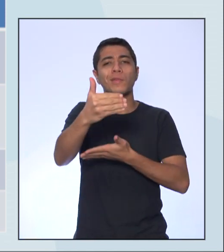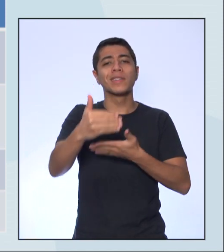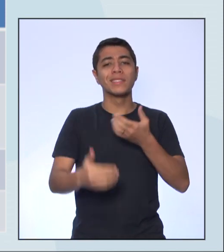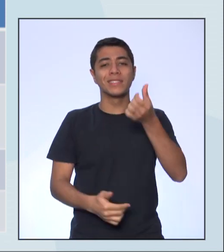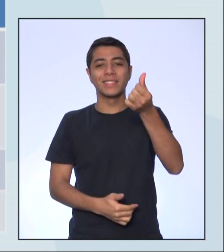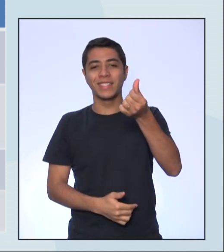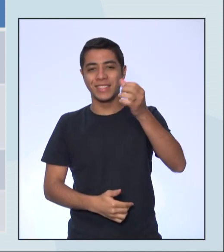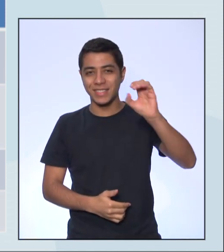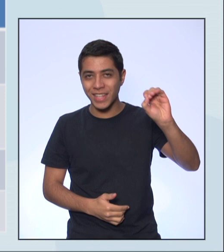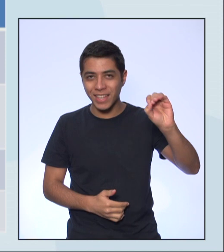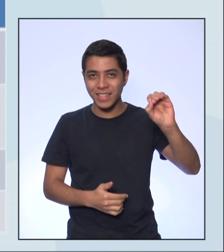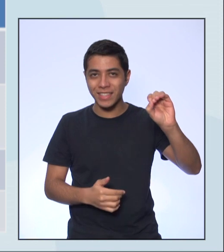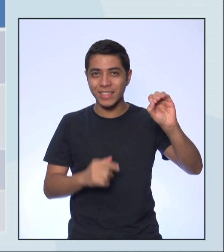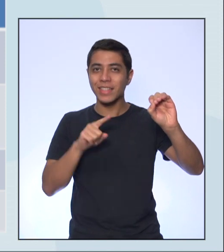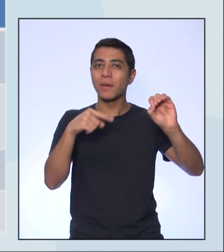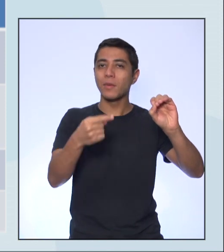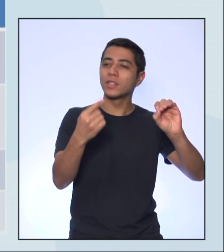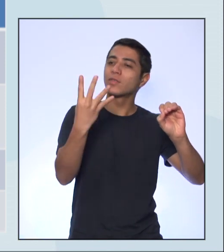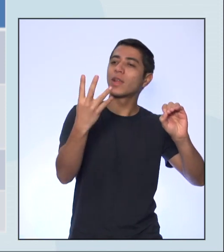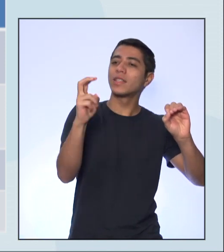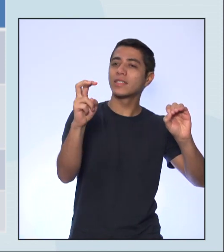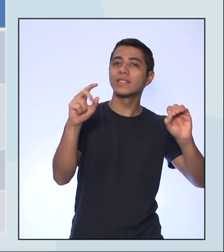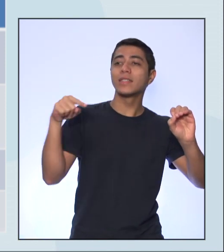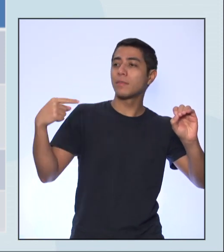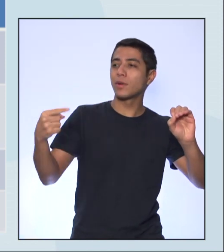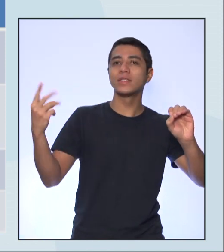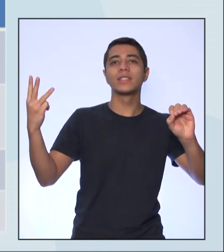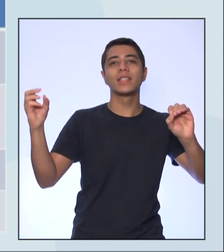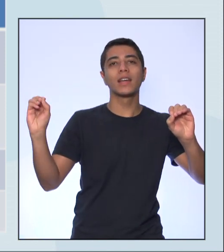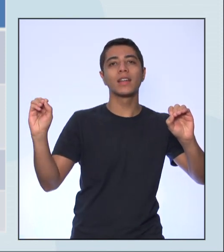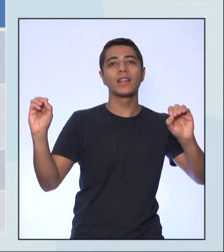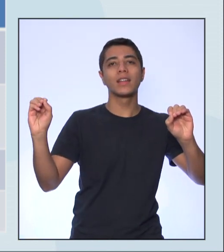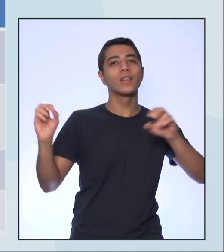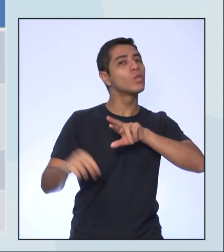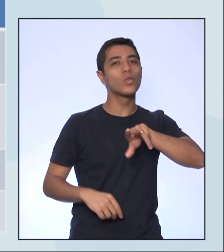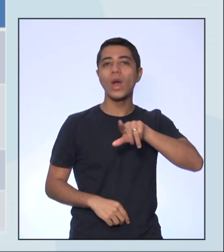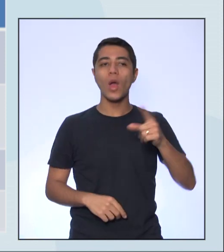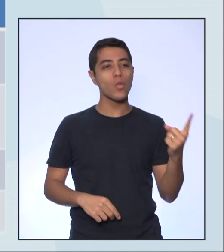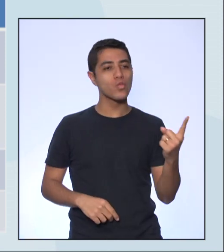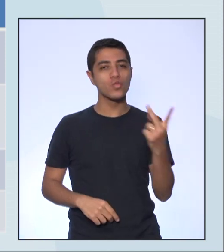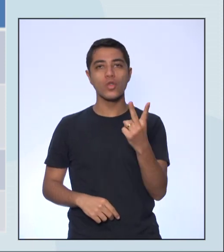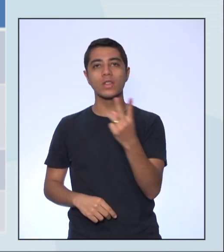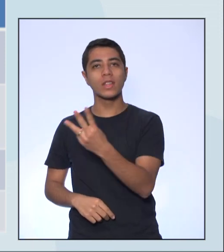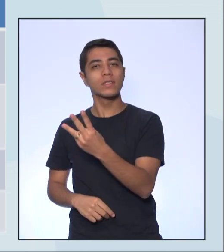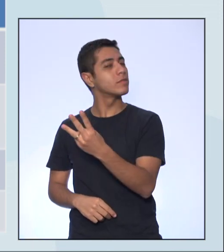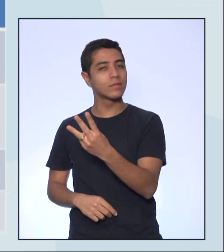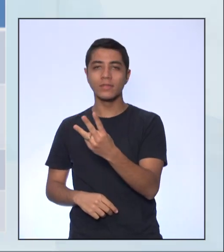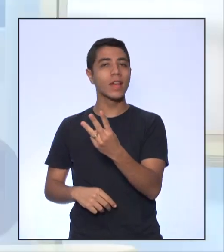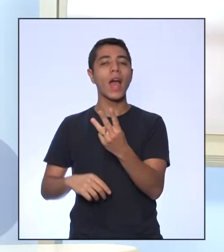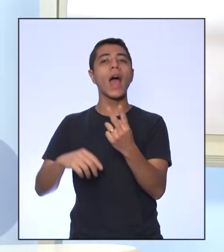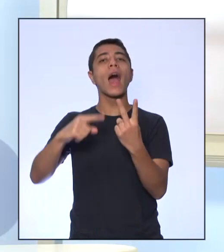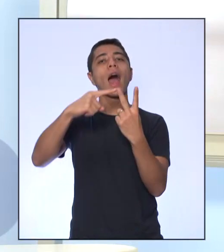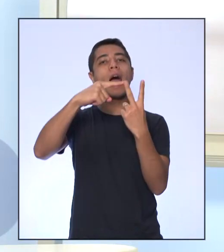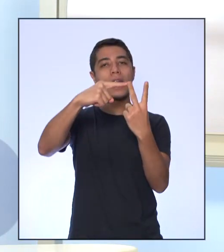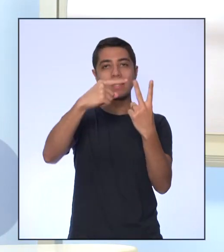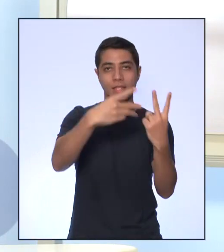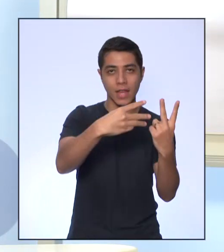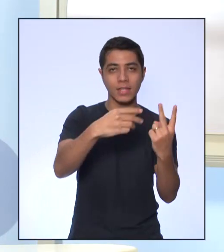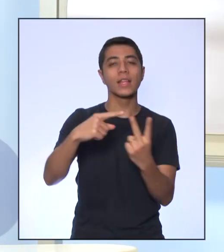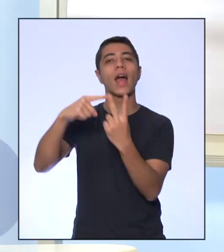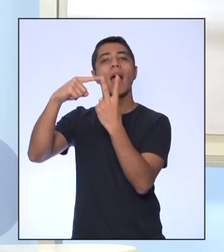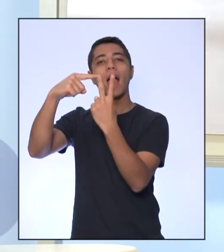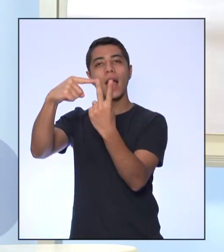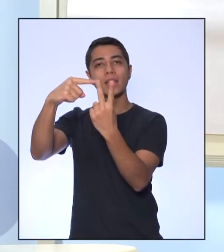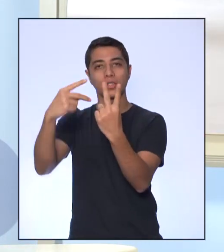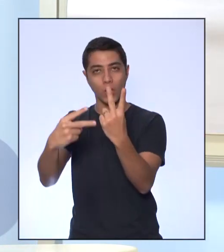e do 30 em vez de ser um dois e três inverteu raiz de 3 raiz de 2 e um aí na sequência como vocês estão vendo